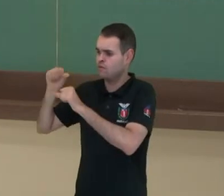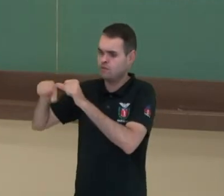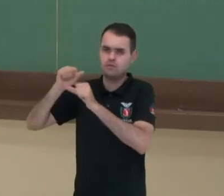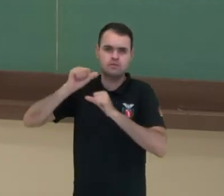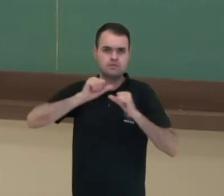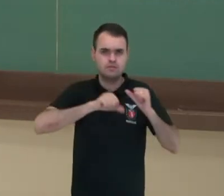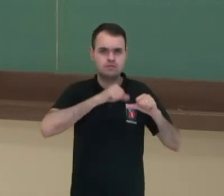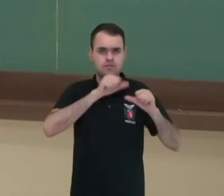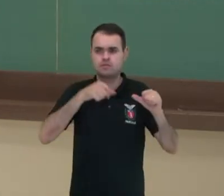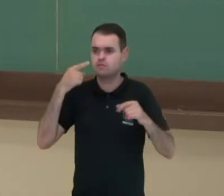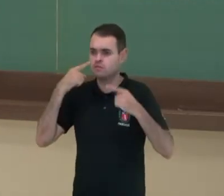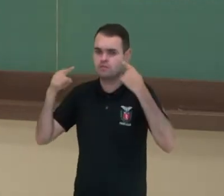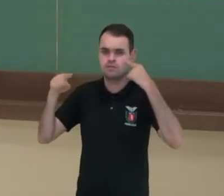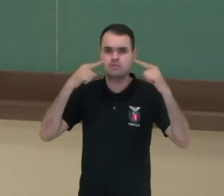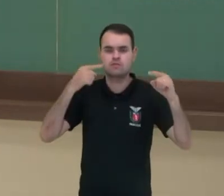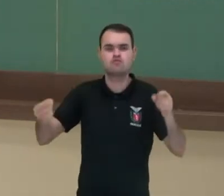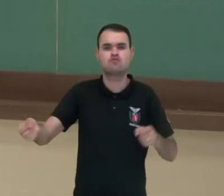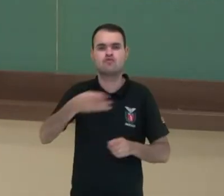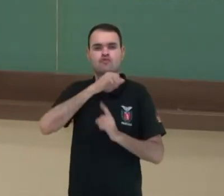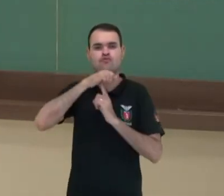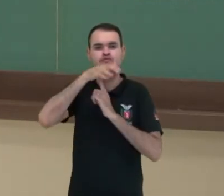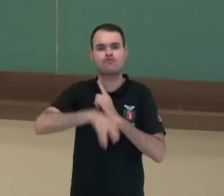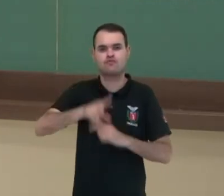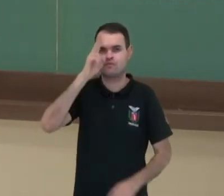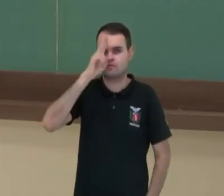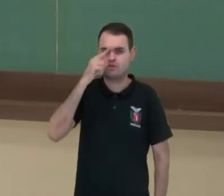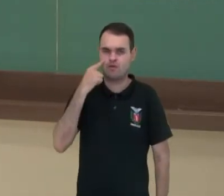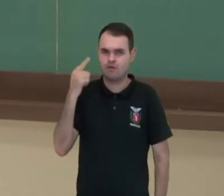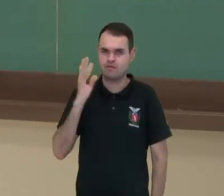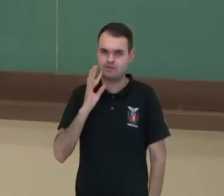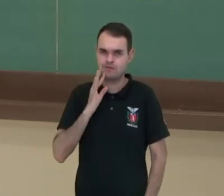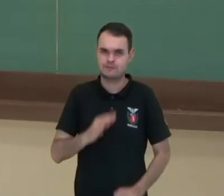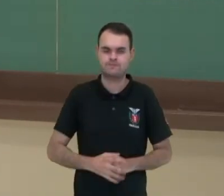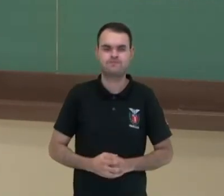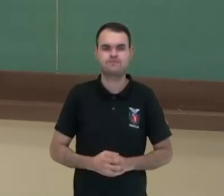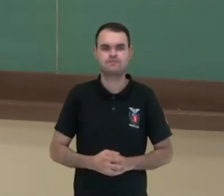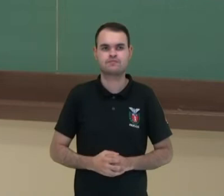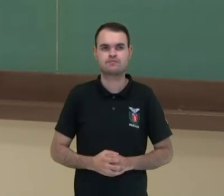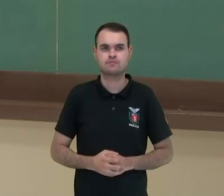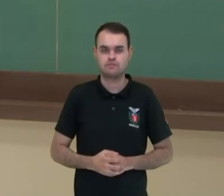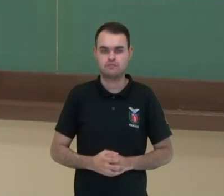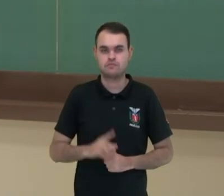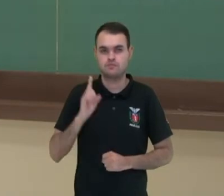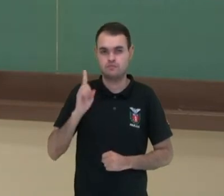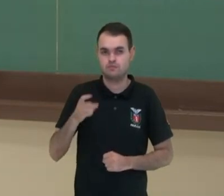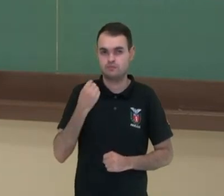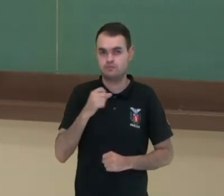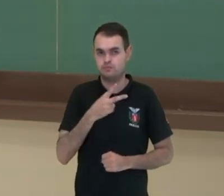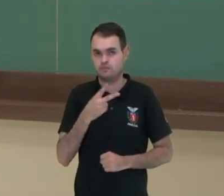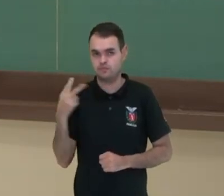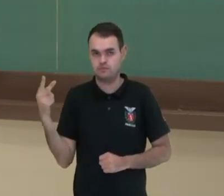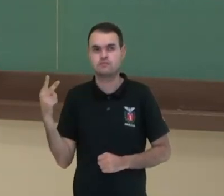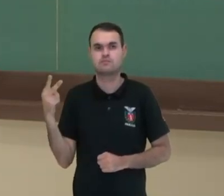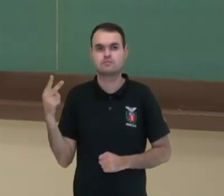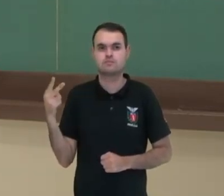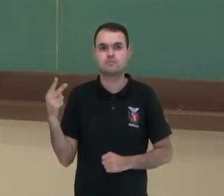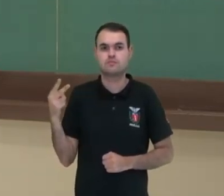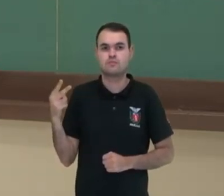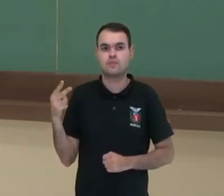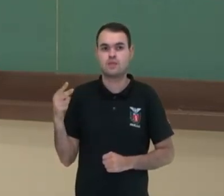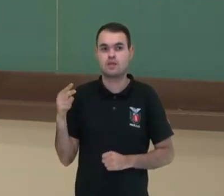com descobertas das novas fontes históricas. Olha que bacana. Em 1822,